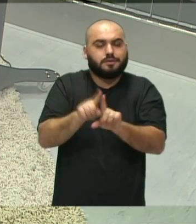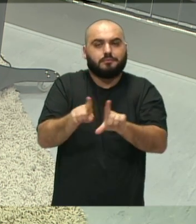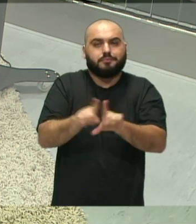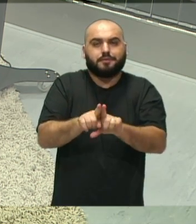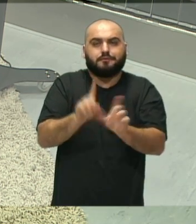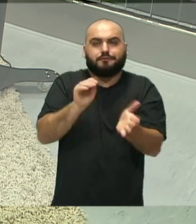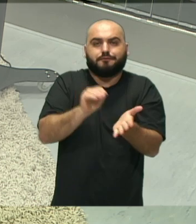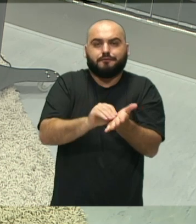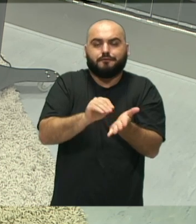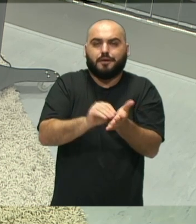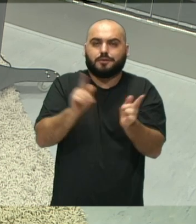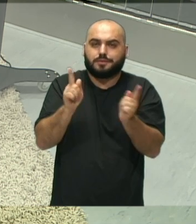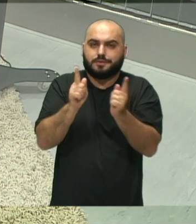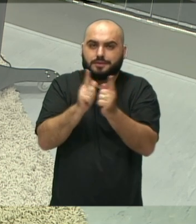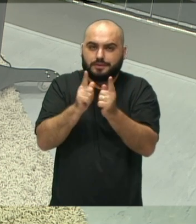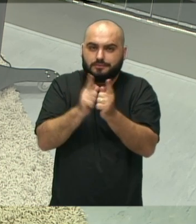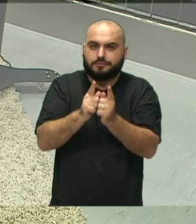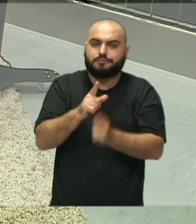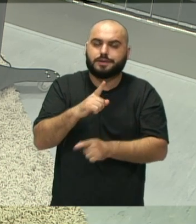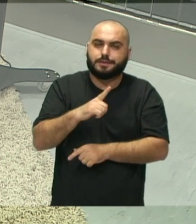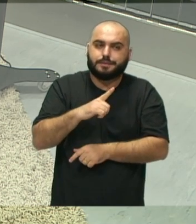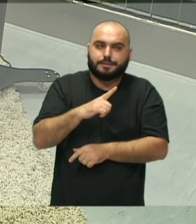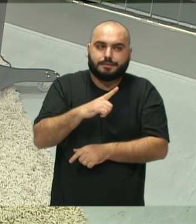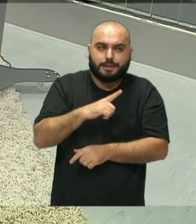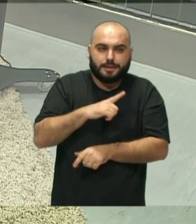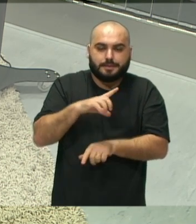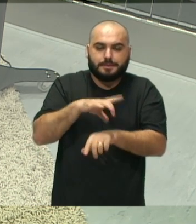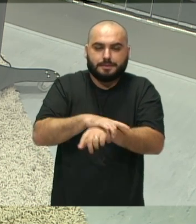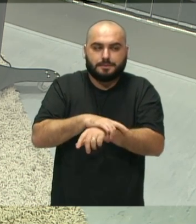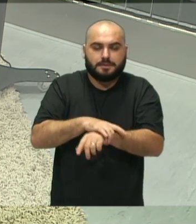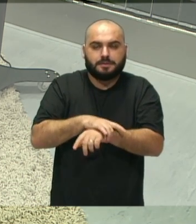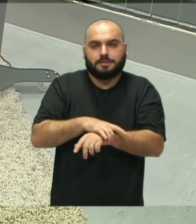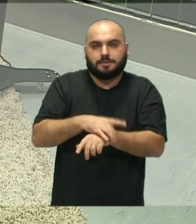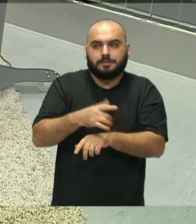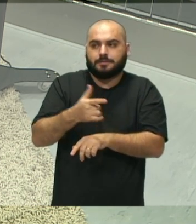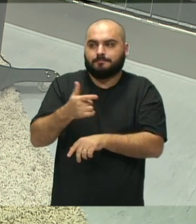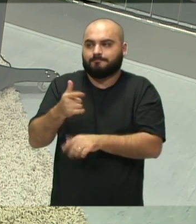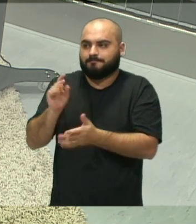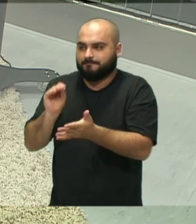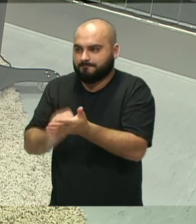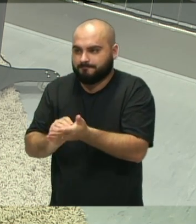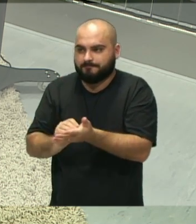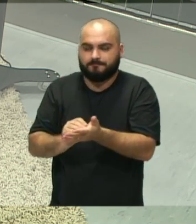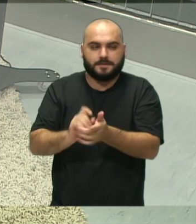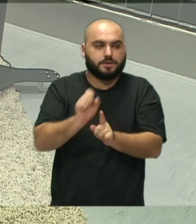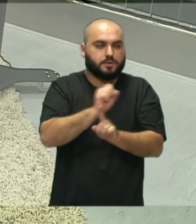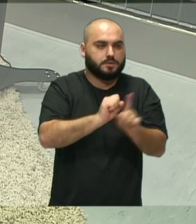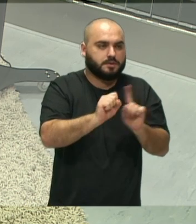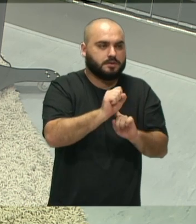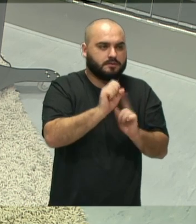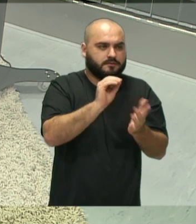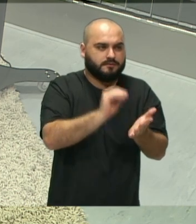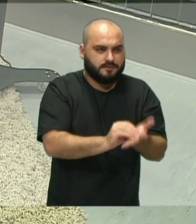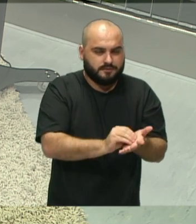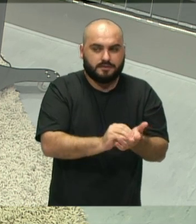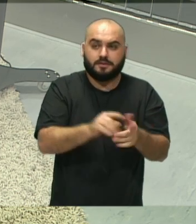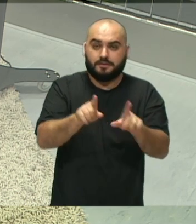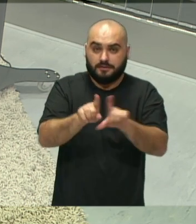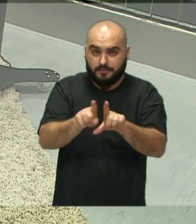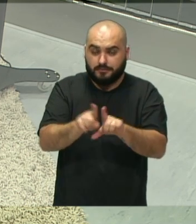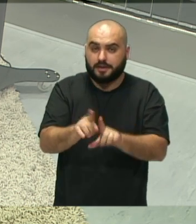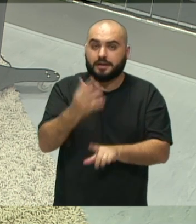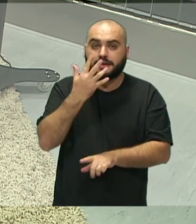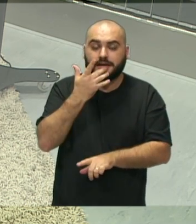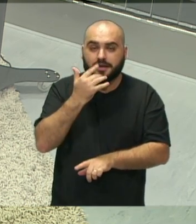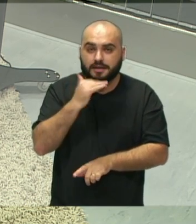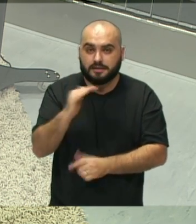vai acabar tendo efeitos na segurança pública, no setor social e também da criança